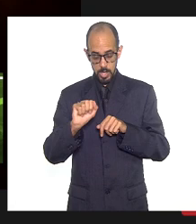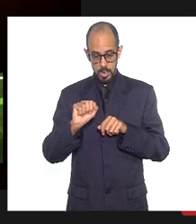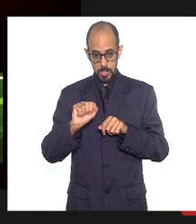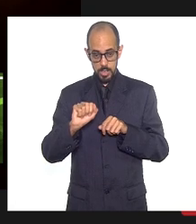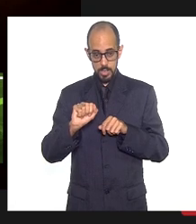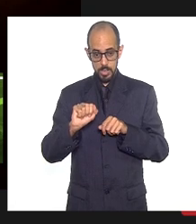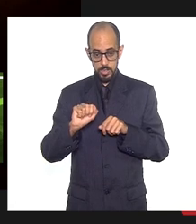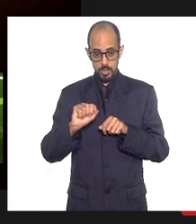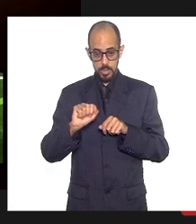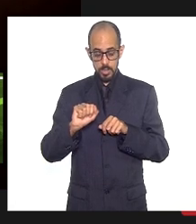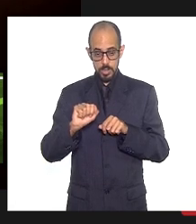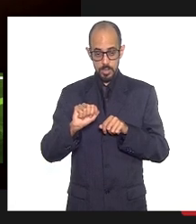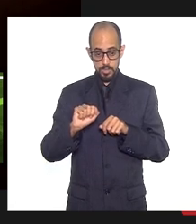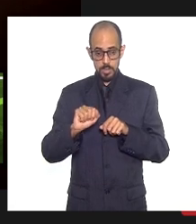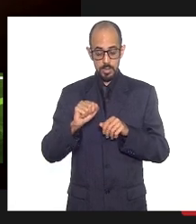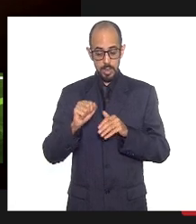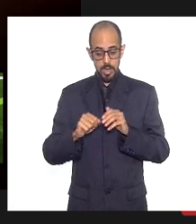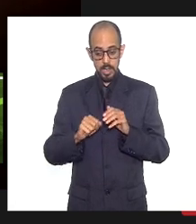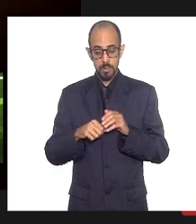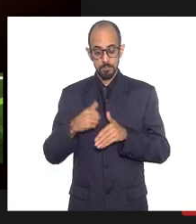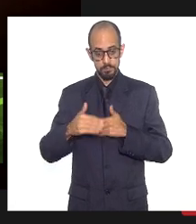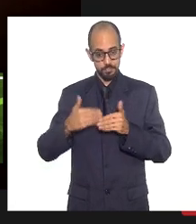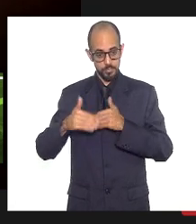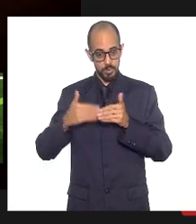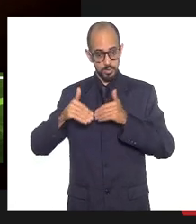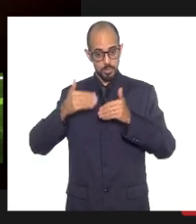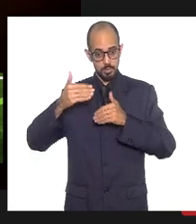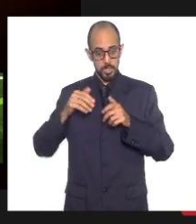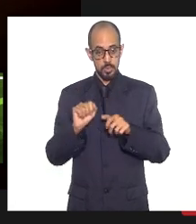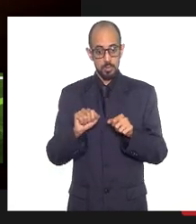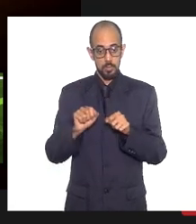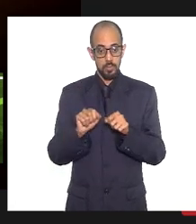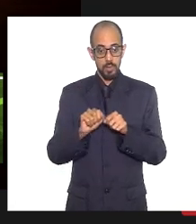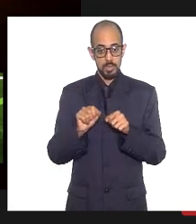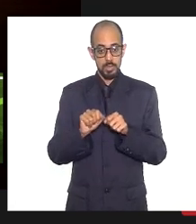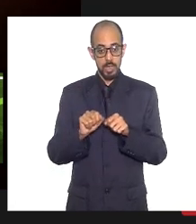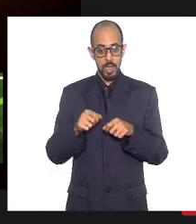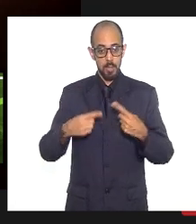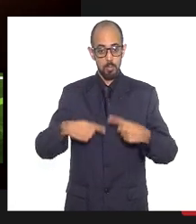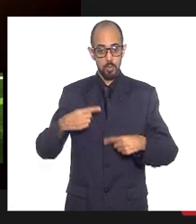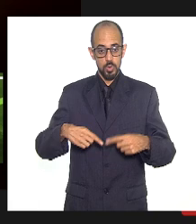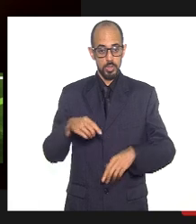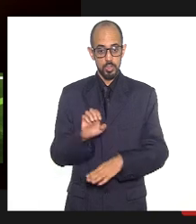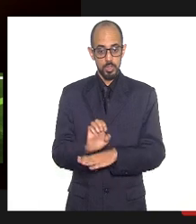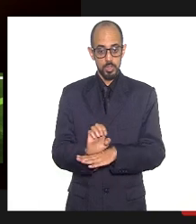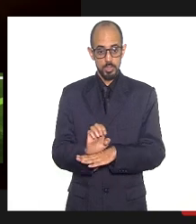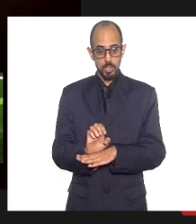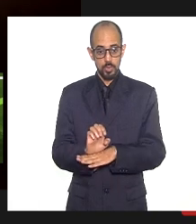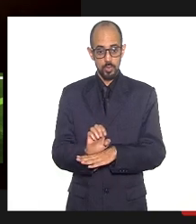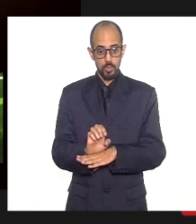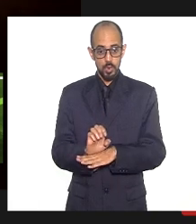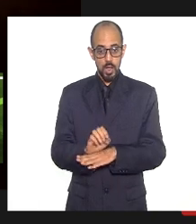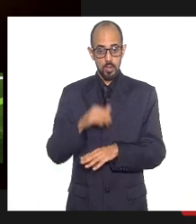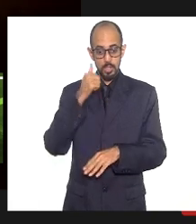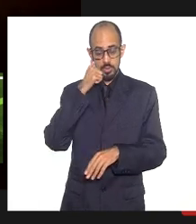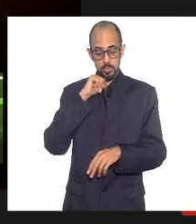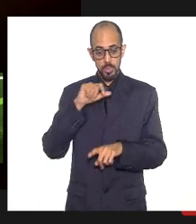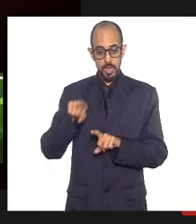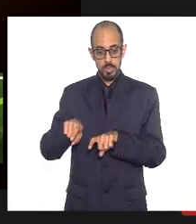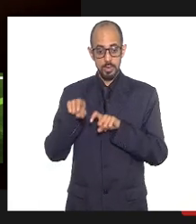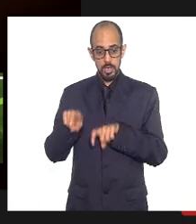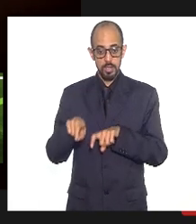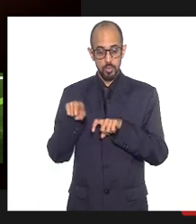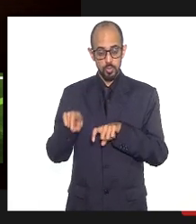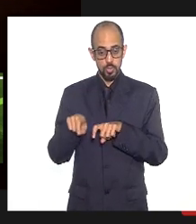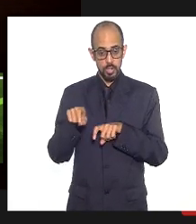que está em andamento para instituir a Política Estadual de Aquisição de Alimentos de Agricultura Familiar,